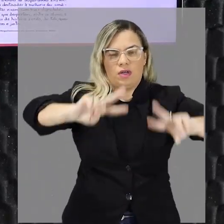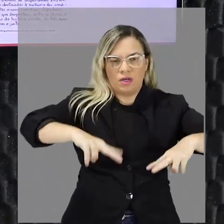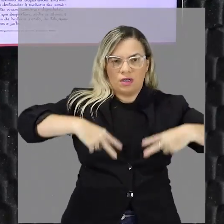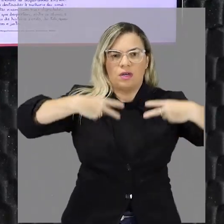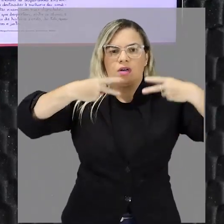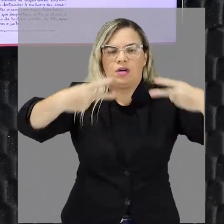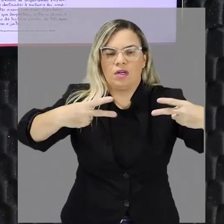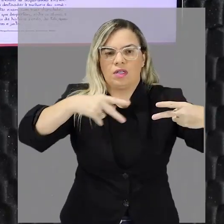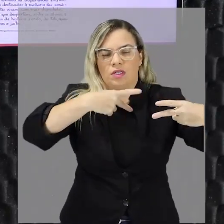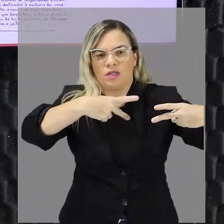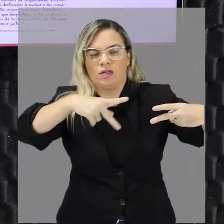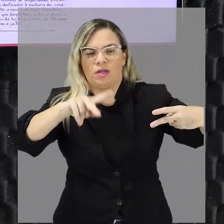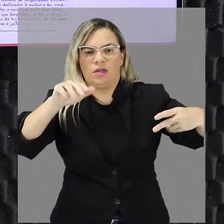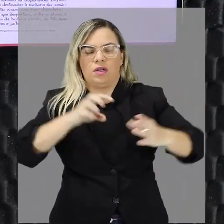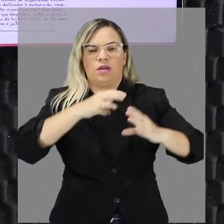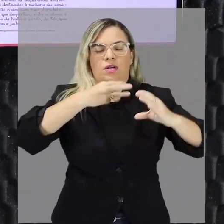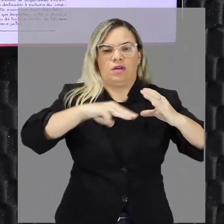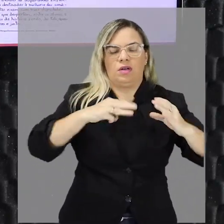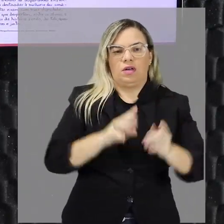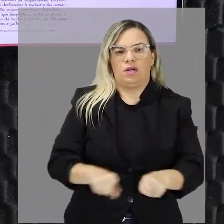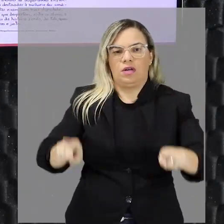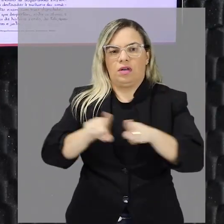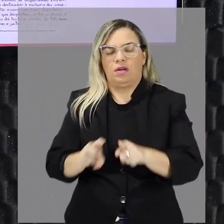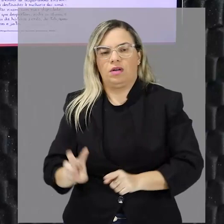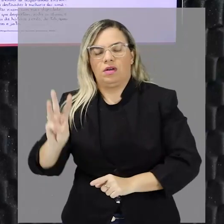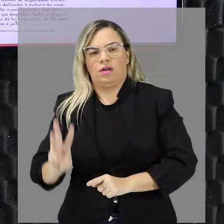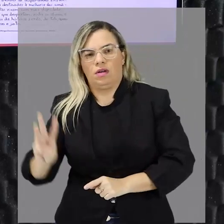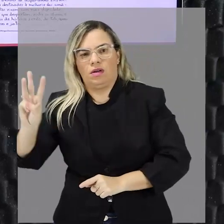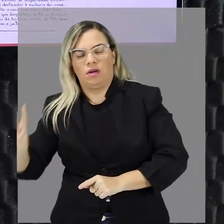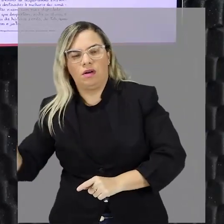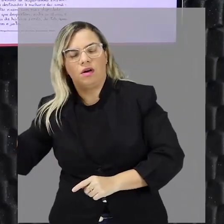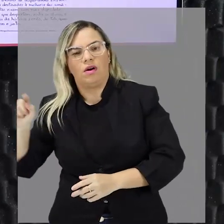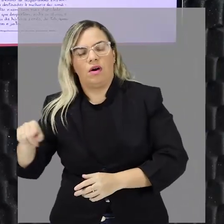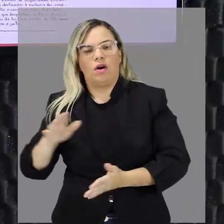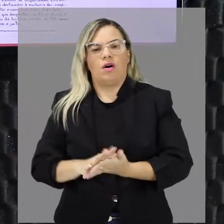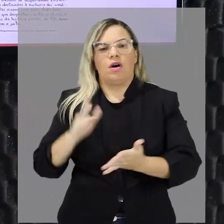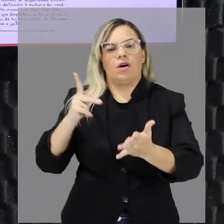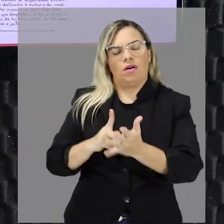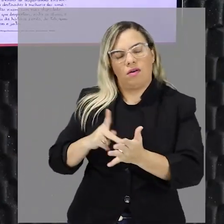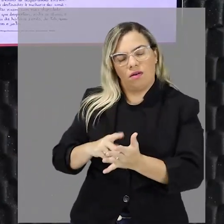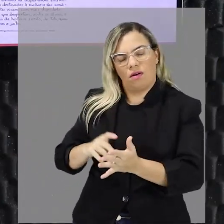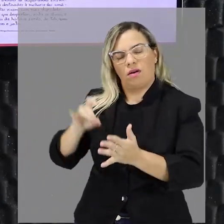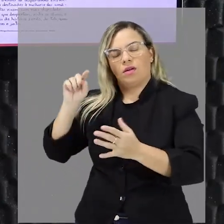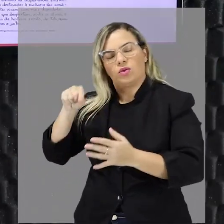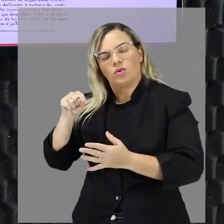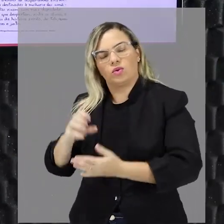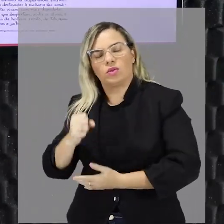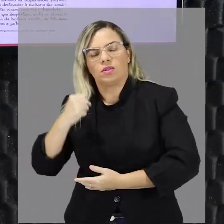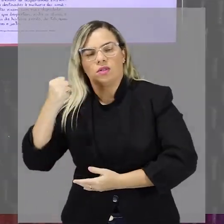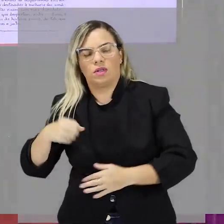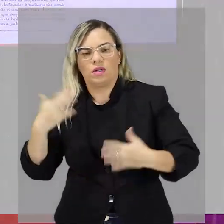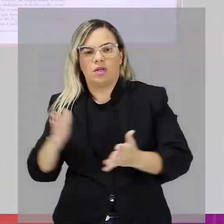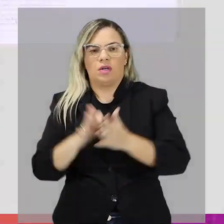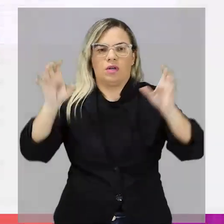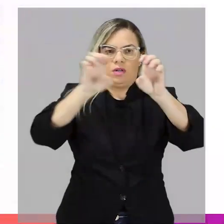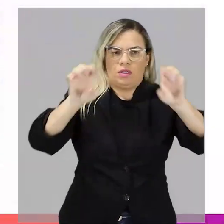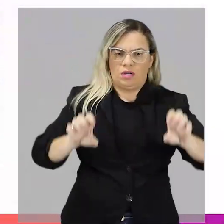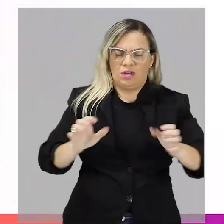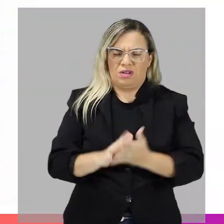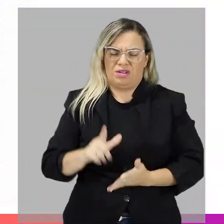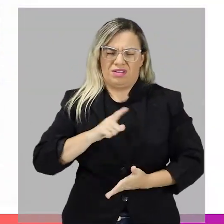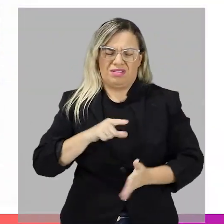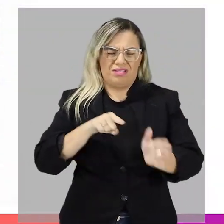enviamos para vocês e também no site oficial do Senado. Olha a estrutura da redação do Guilherme. Tem